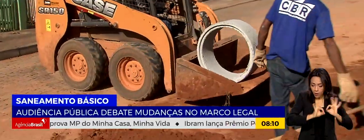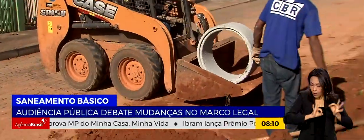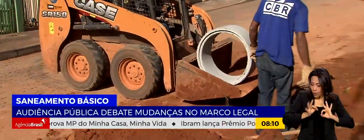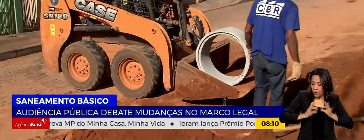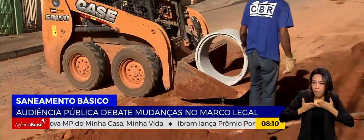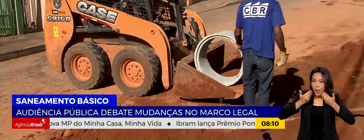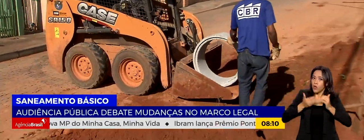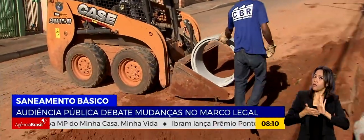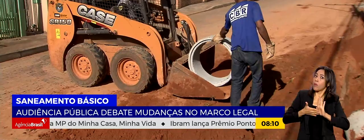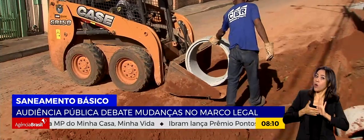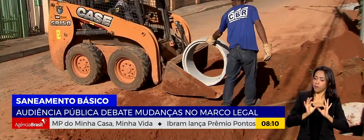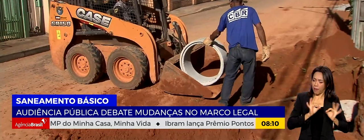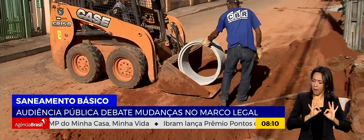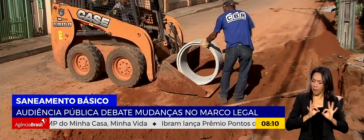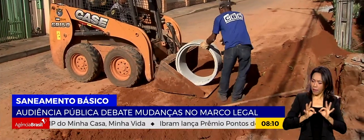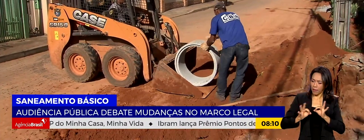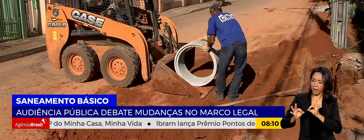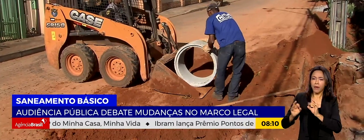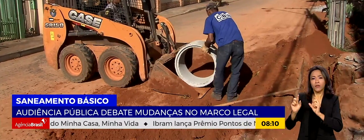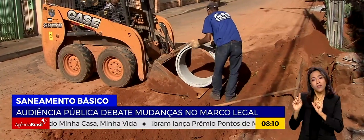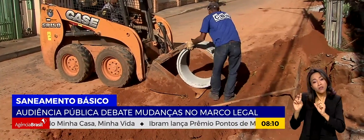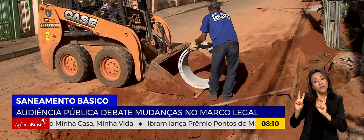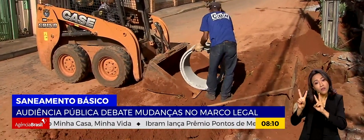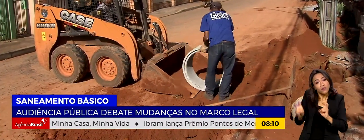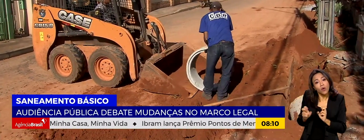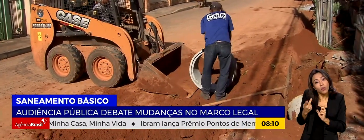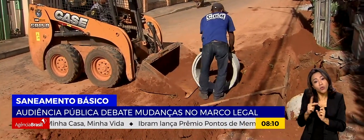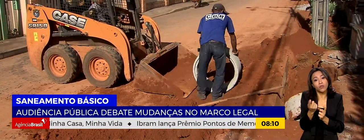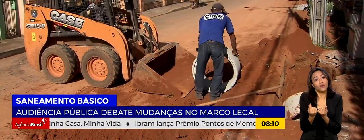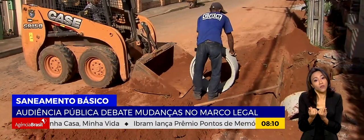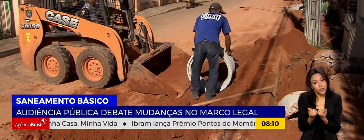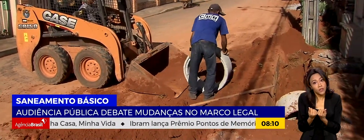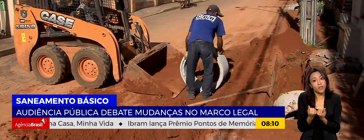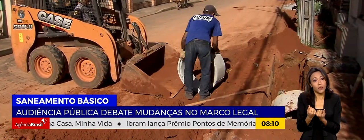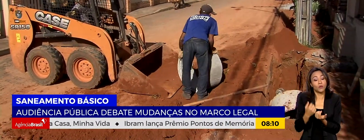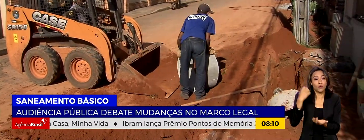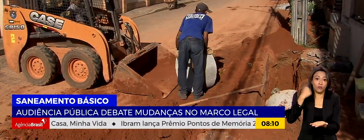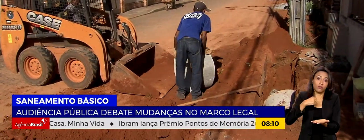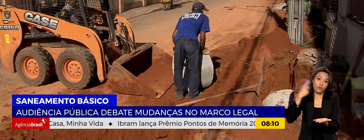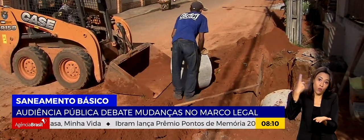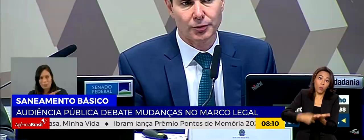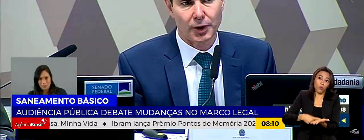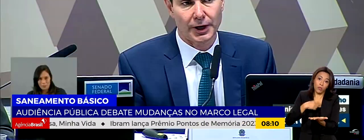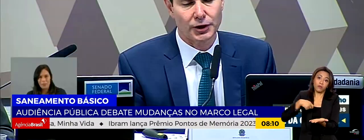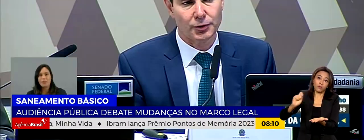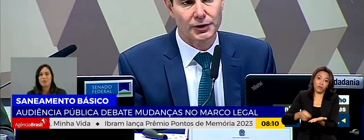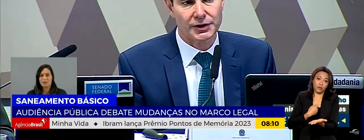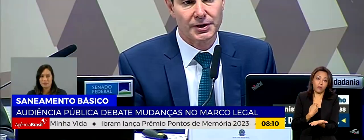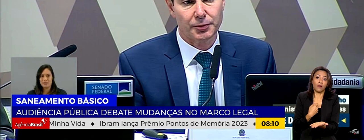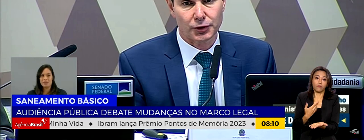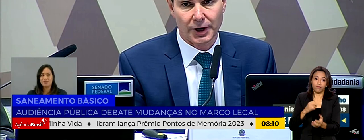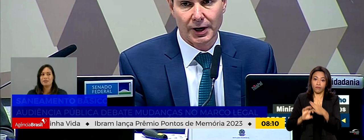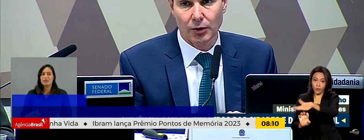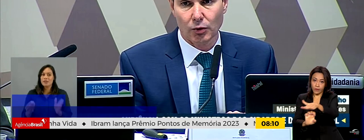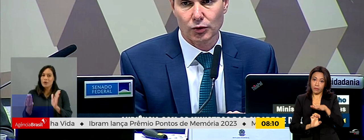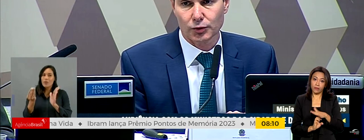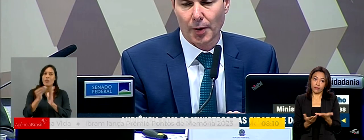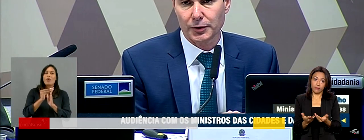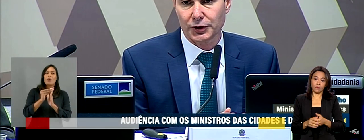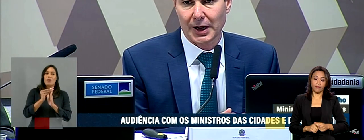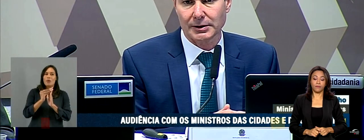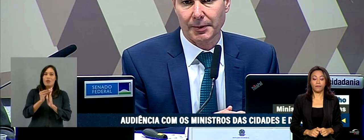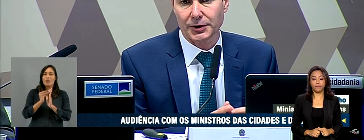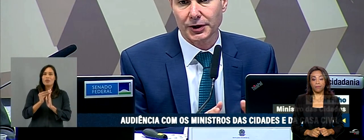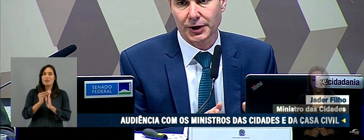melhores sobre a capacidade financeira dos acordos assinados com as empresas. Aqueles municípios, os